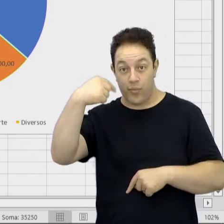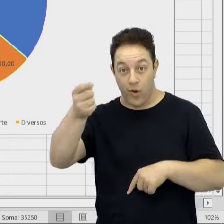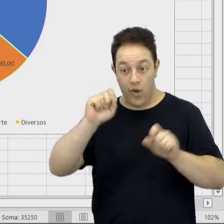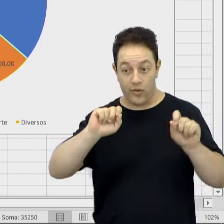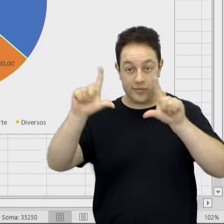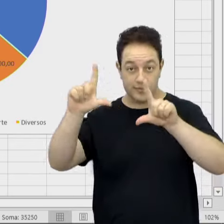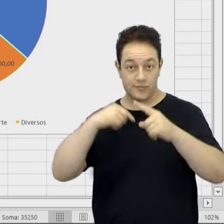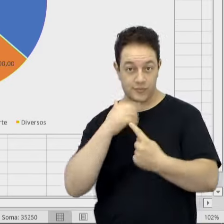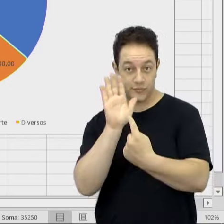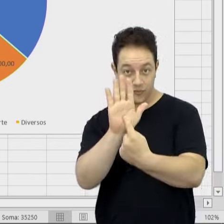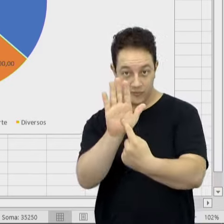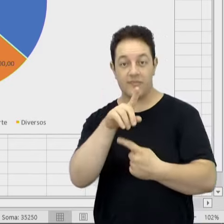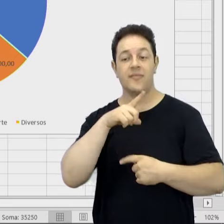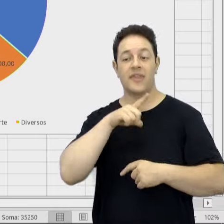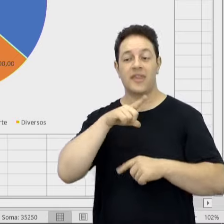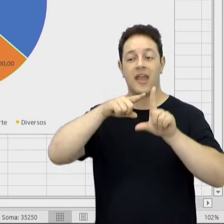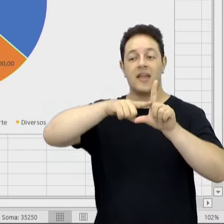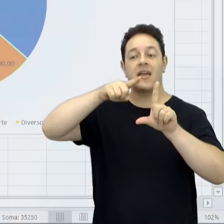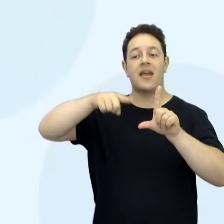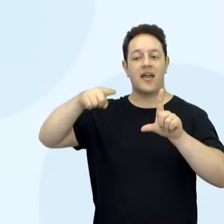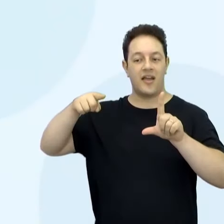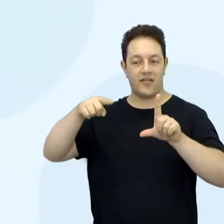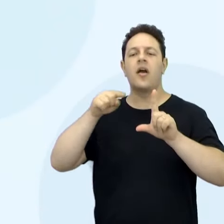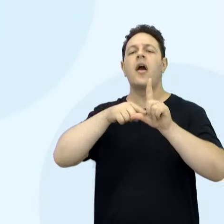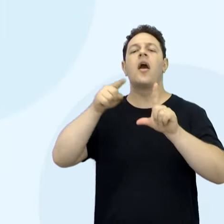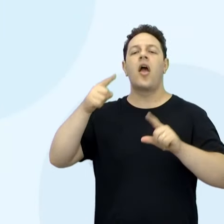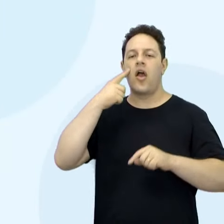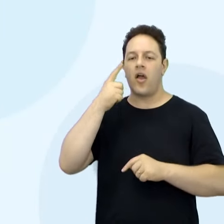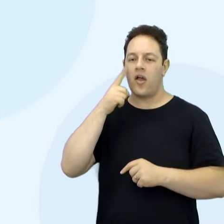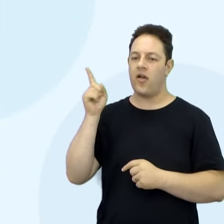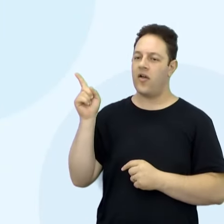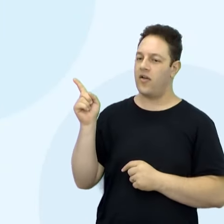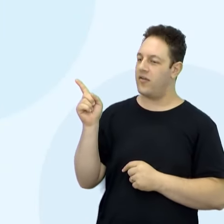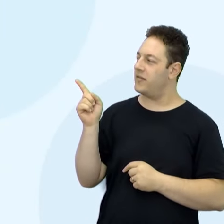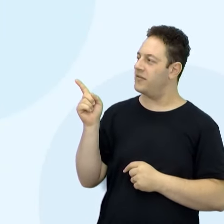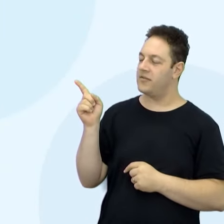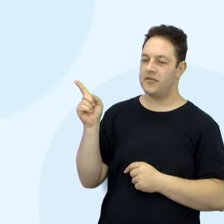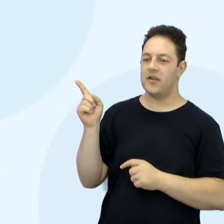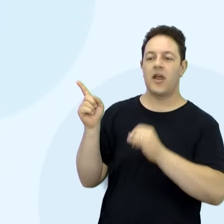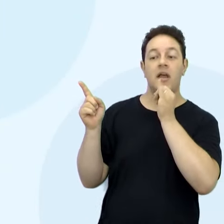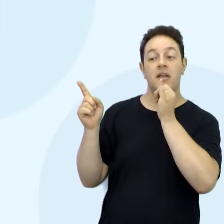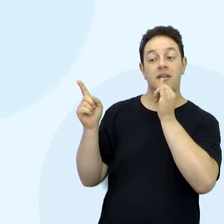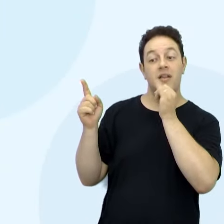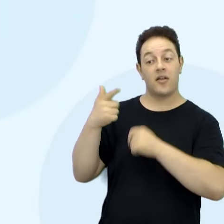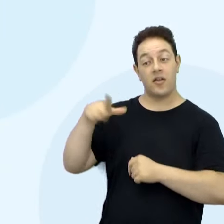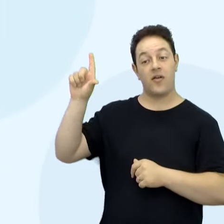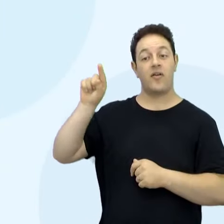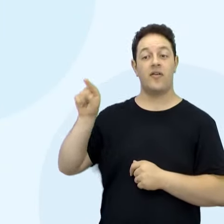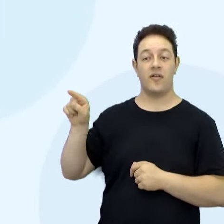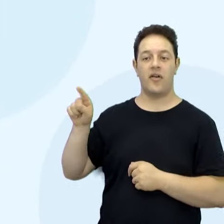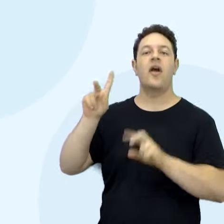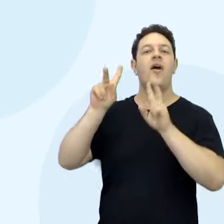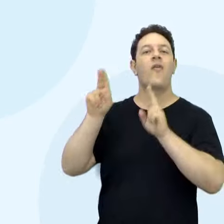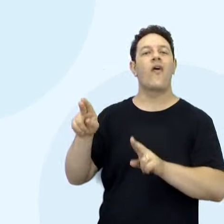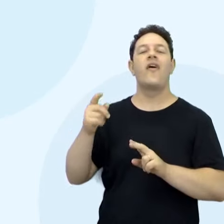vocês, a gente tem um gráfico. Um gráfico com outro exemplo, como o exemplo 2,